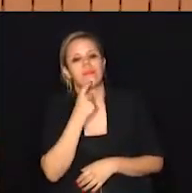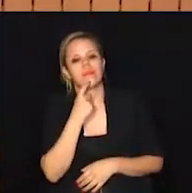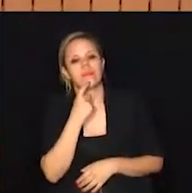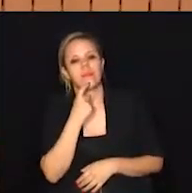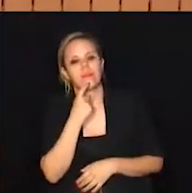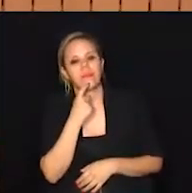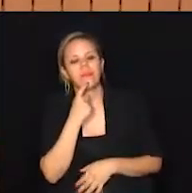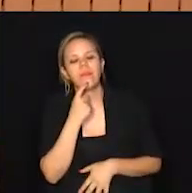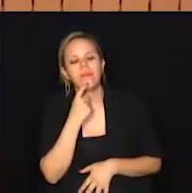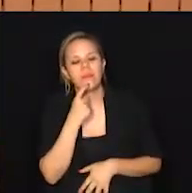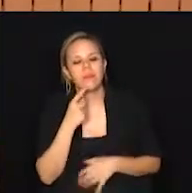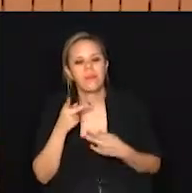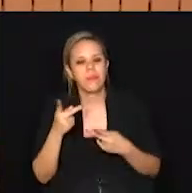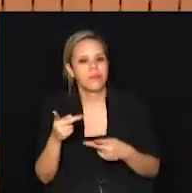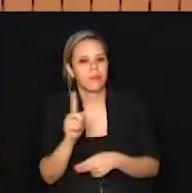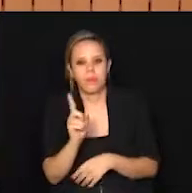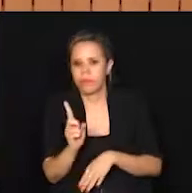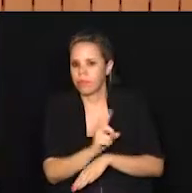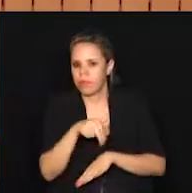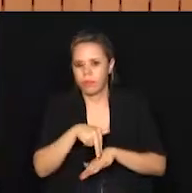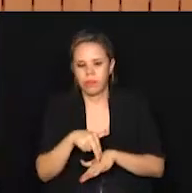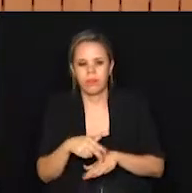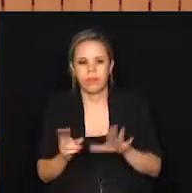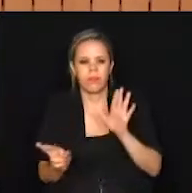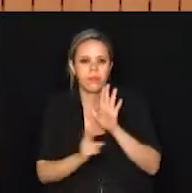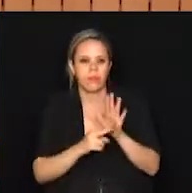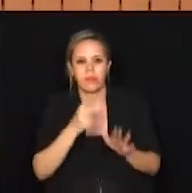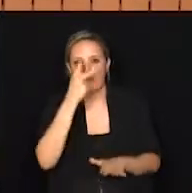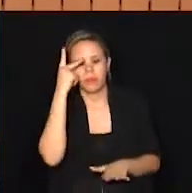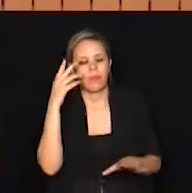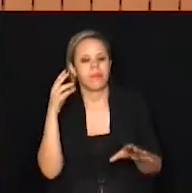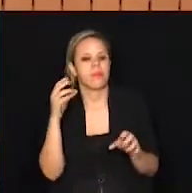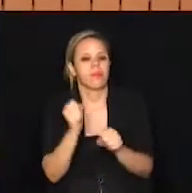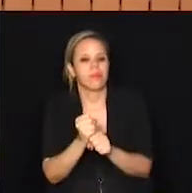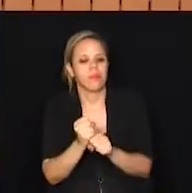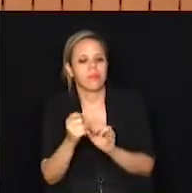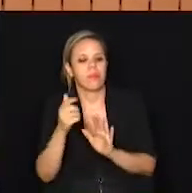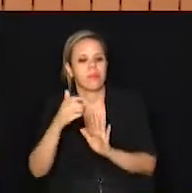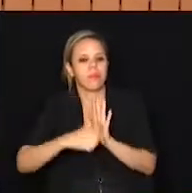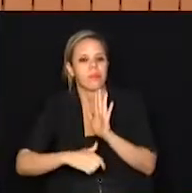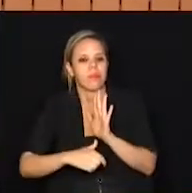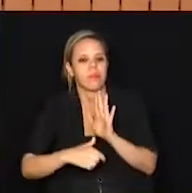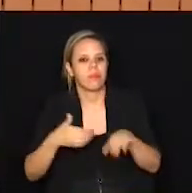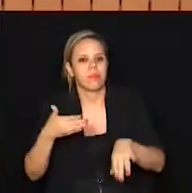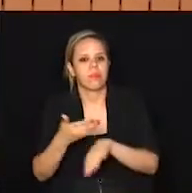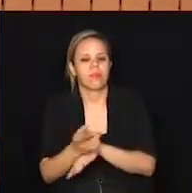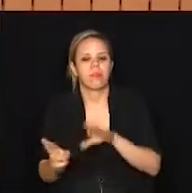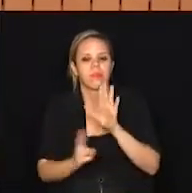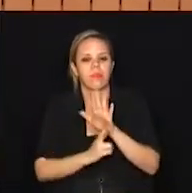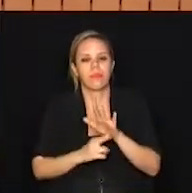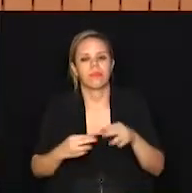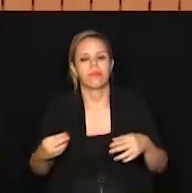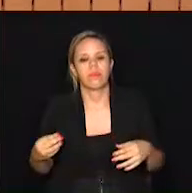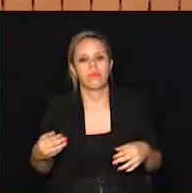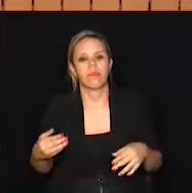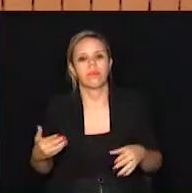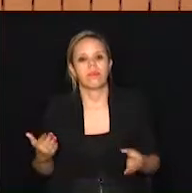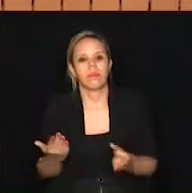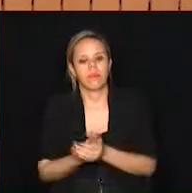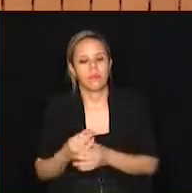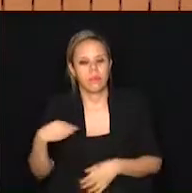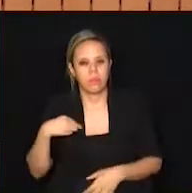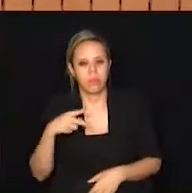na escola, isso pensando na educação infantil, a gente consegue transformar esse ambiente, a gente consegue fazer